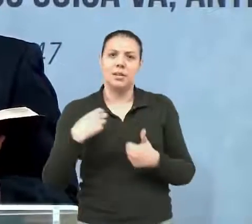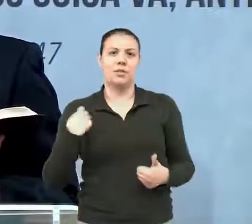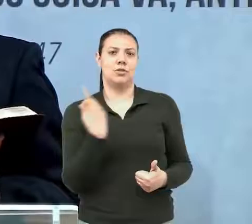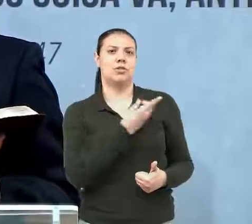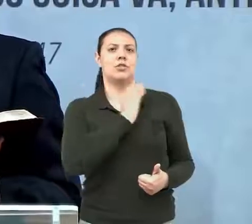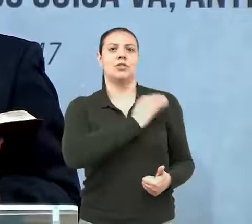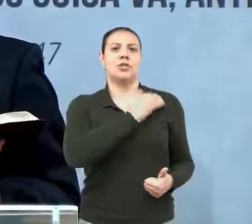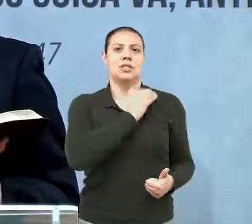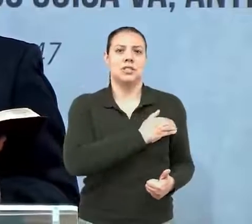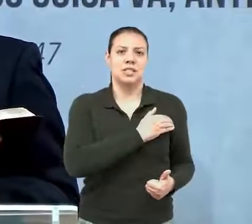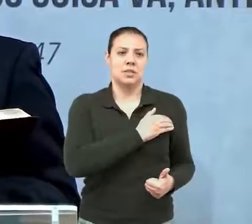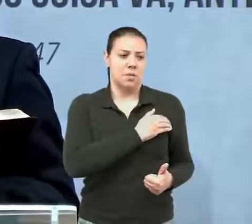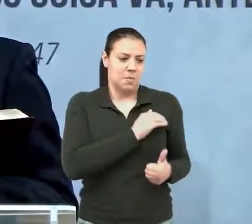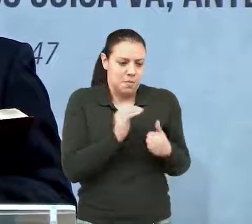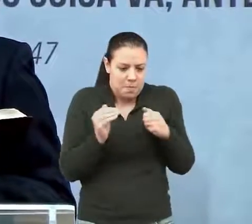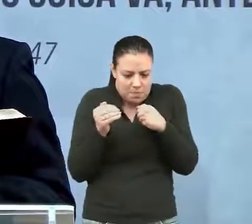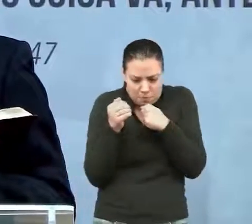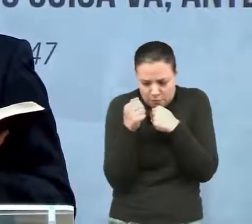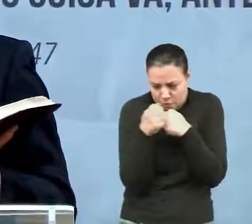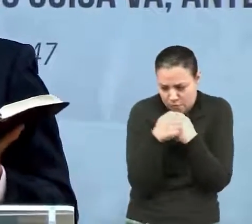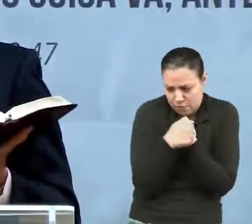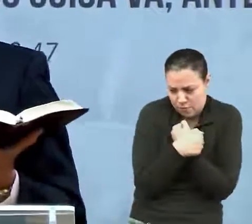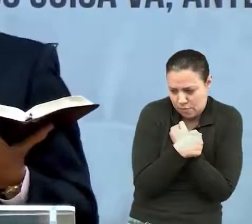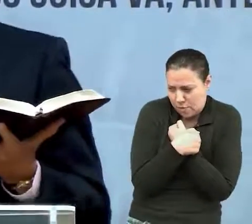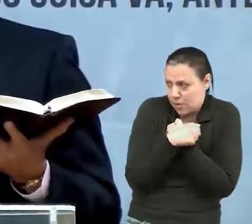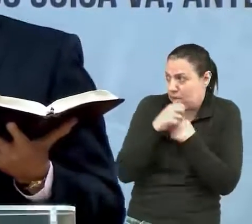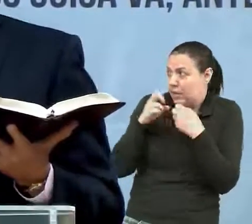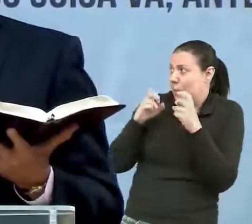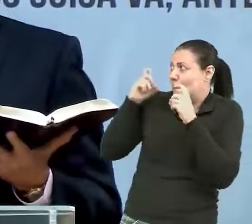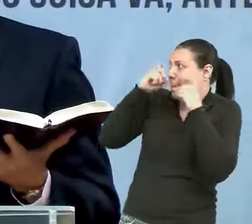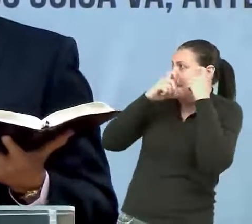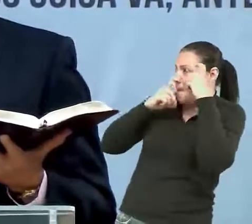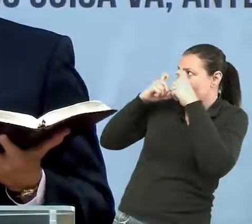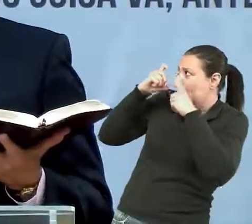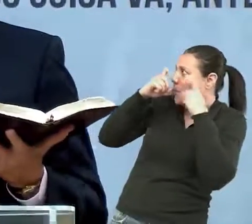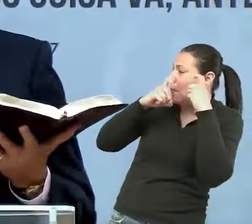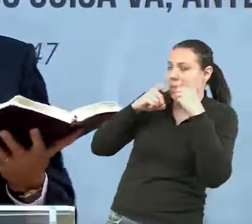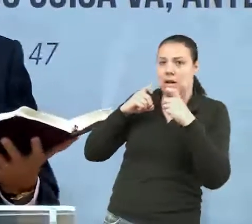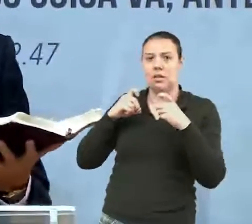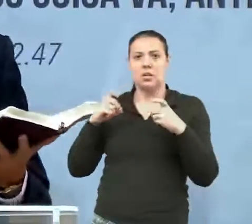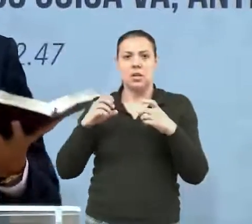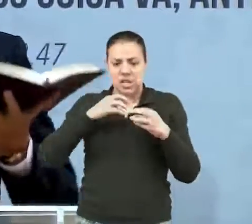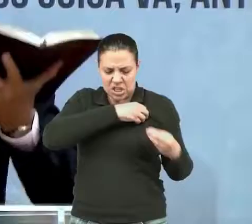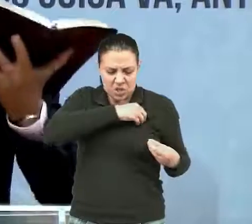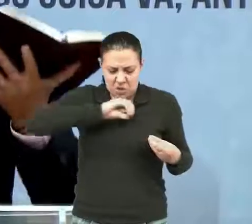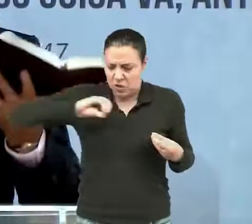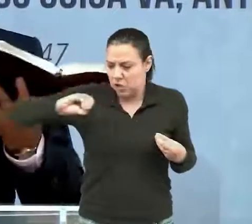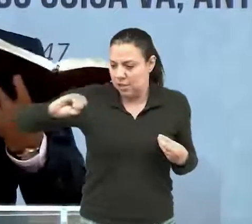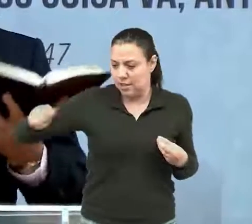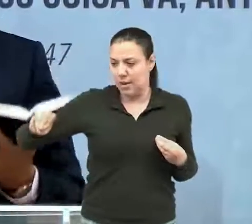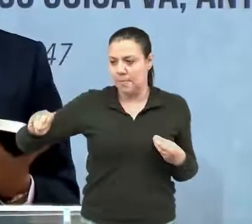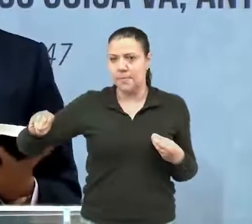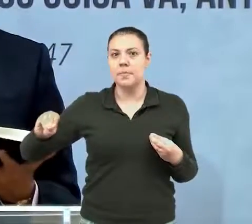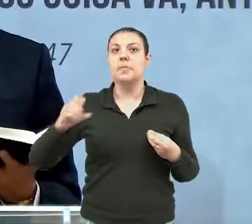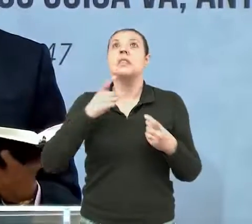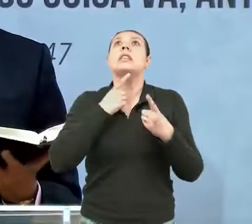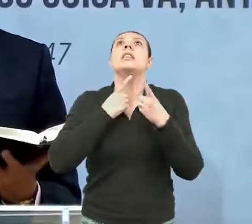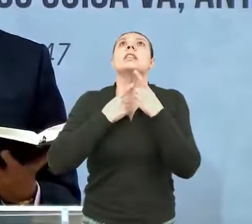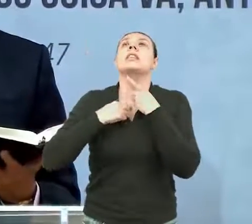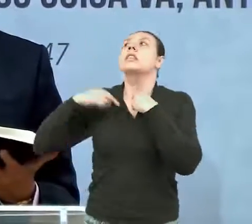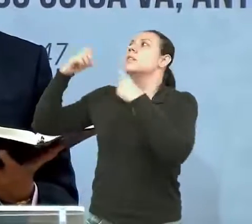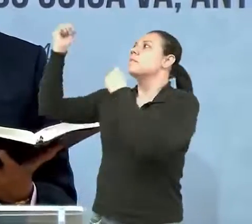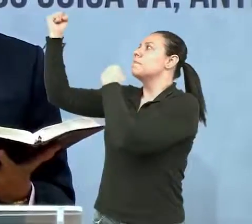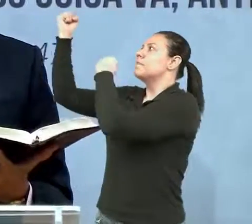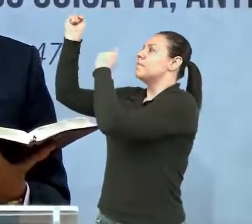intimidar, para nos encurralar, para nos emparedar e para tirar de nós o fôlego da esperança.